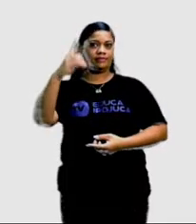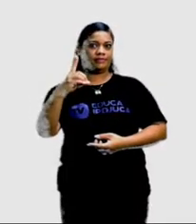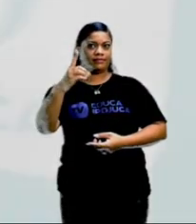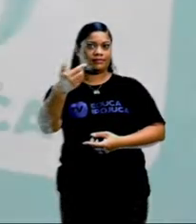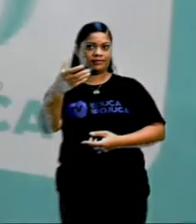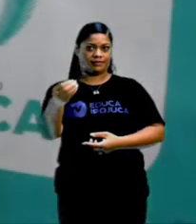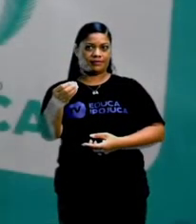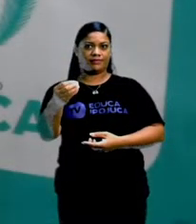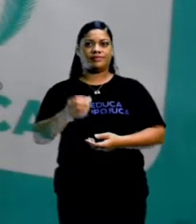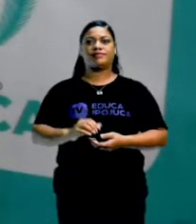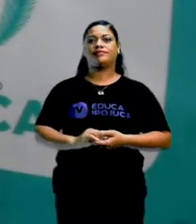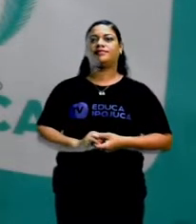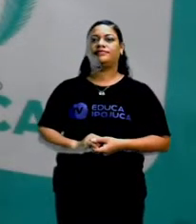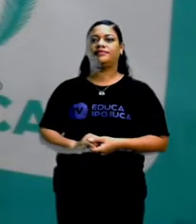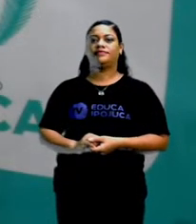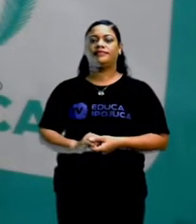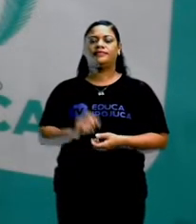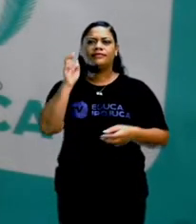dezena.